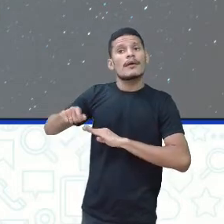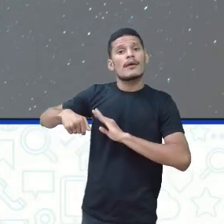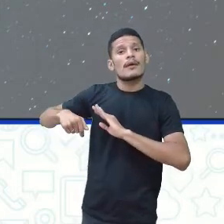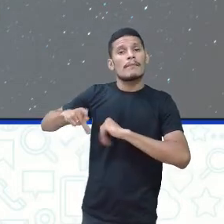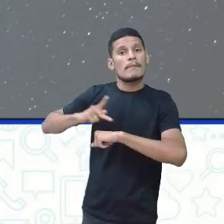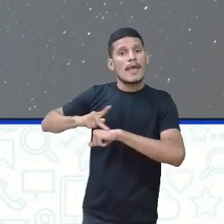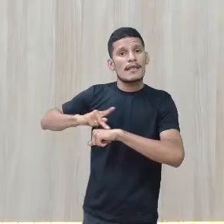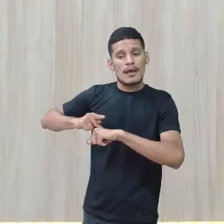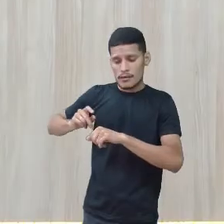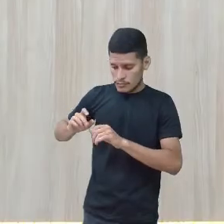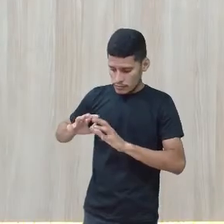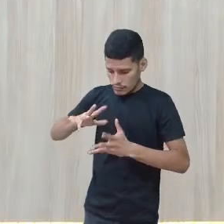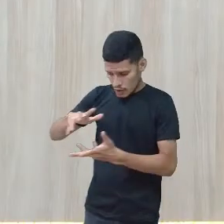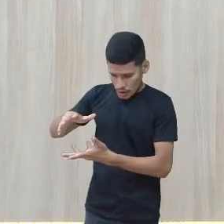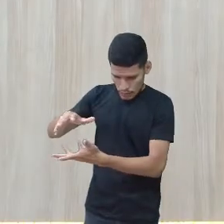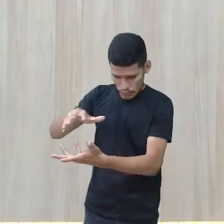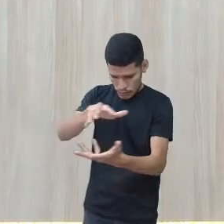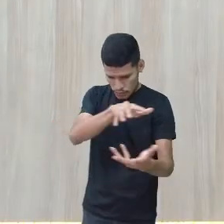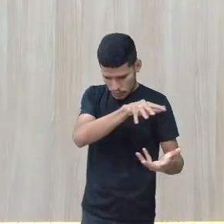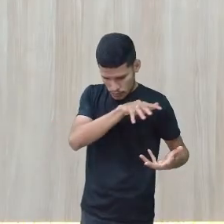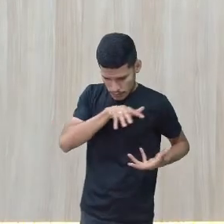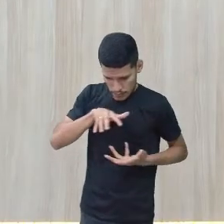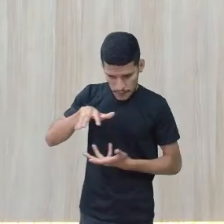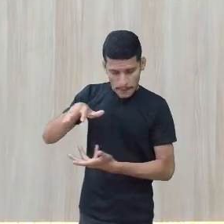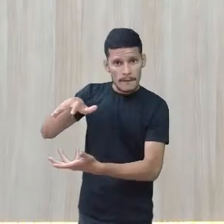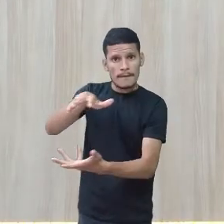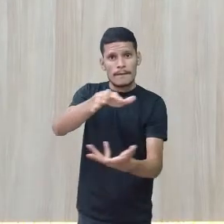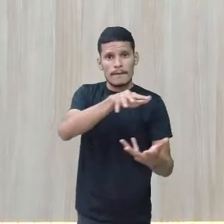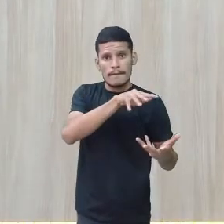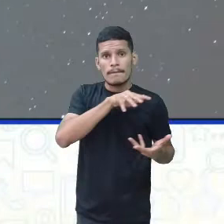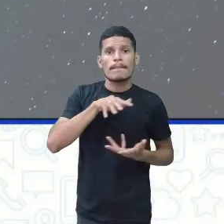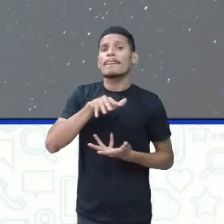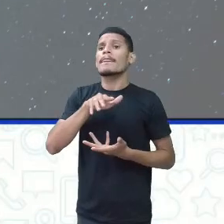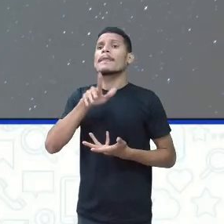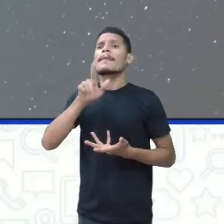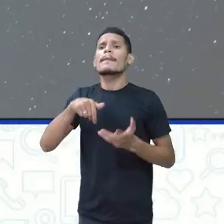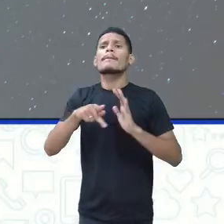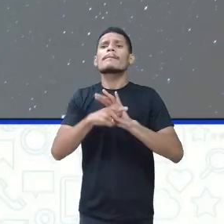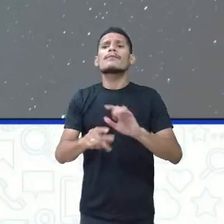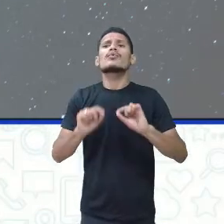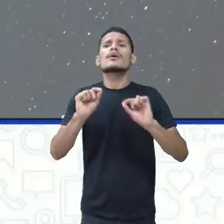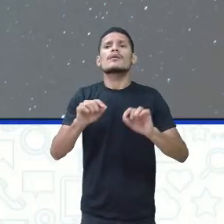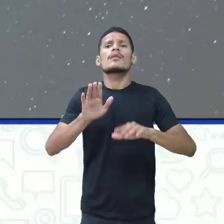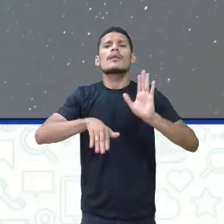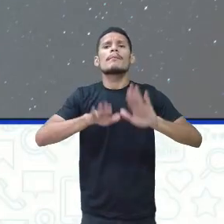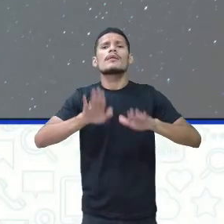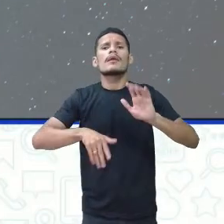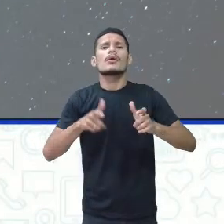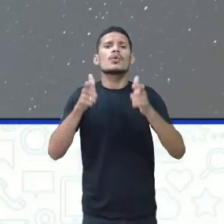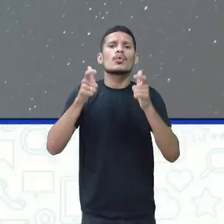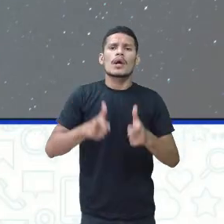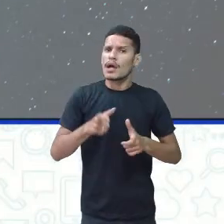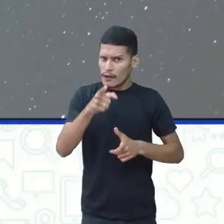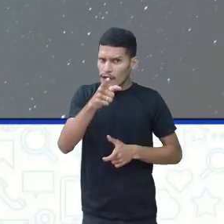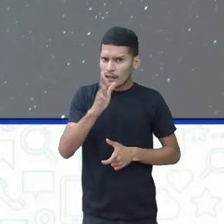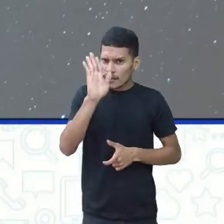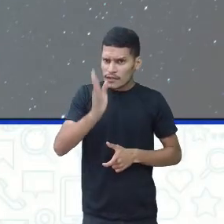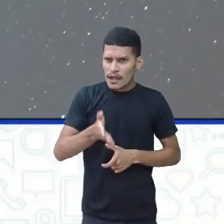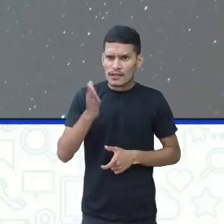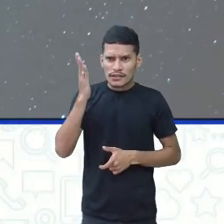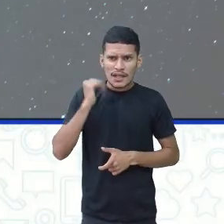lado e depois eu vou ter a Terra do outro, né? Vai ser usar esse ponto oposto disso. Será que você já percebeu o que é que vai acontecer,